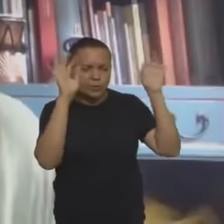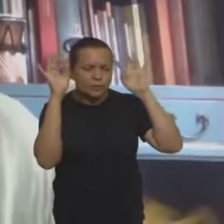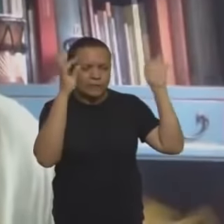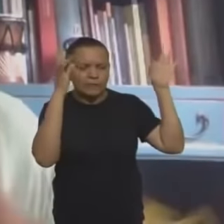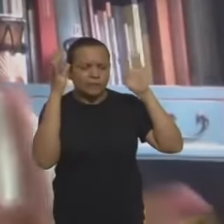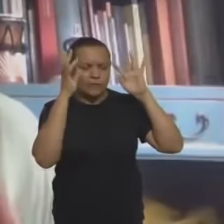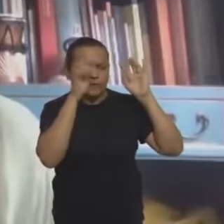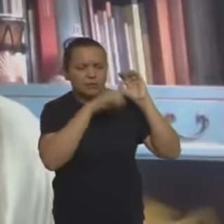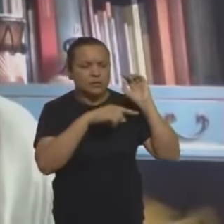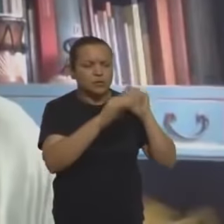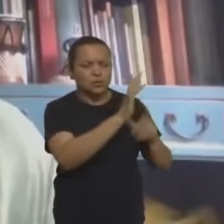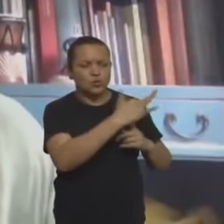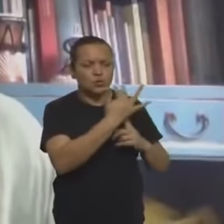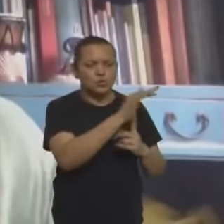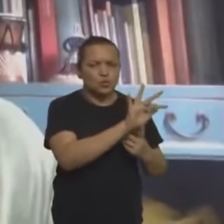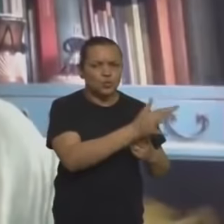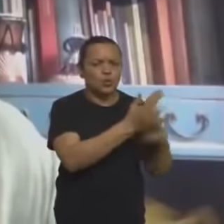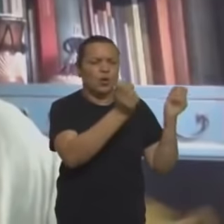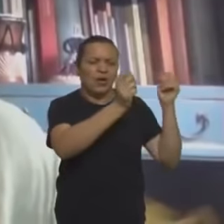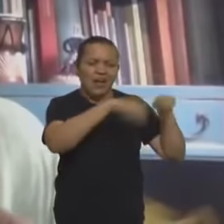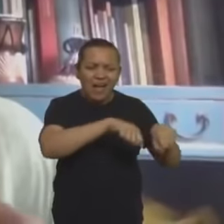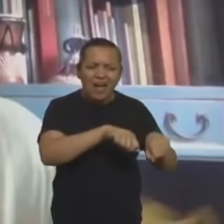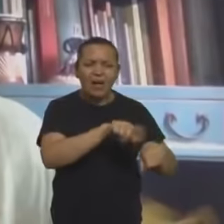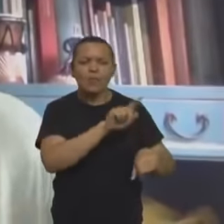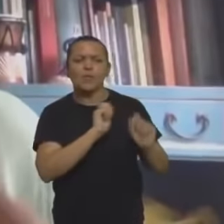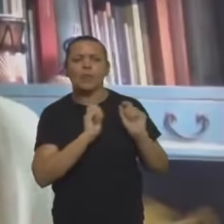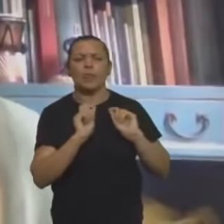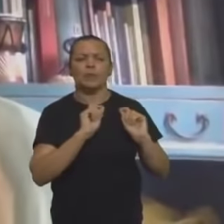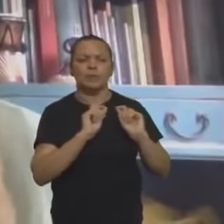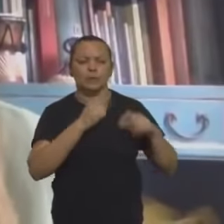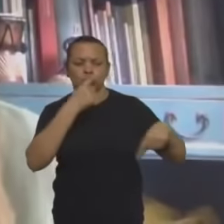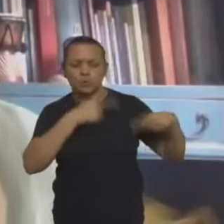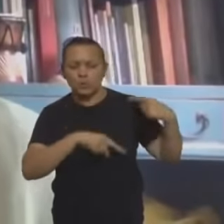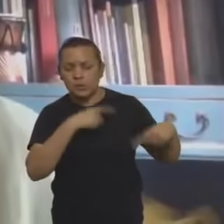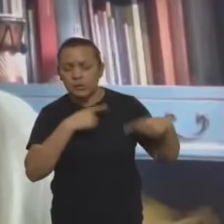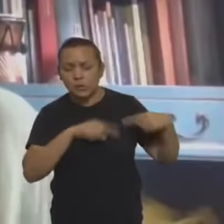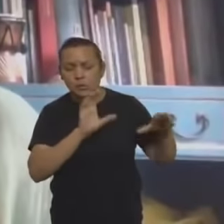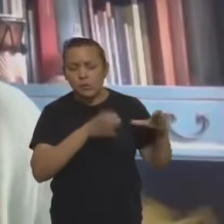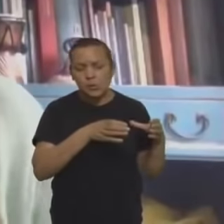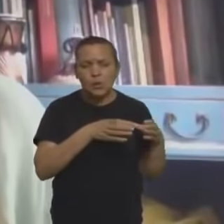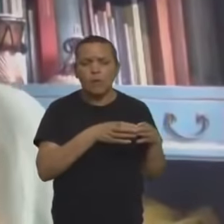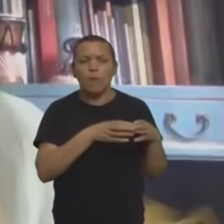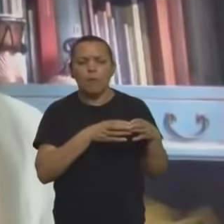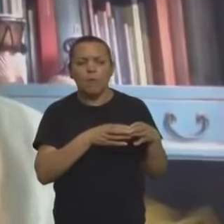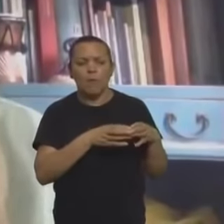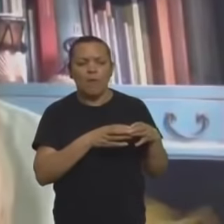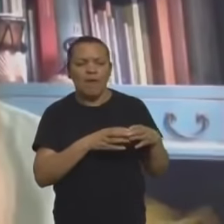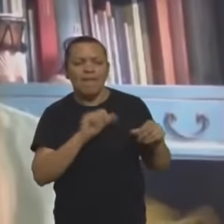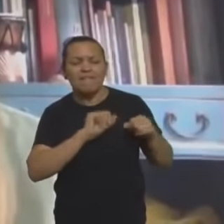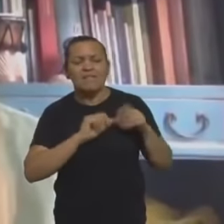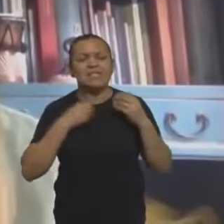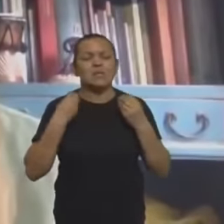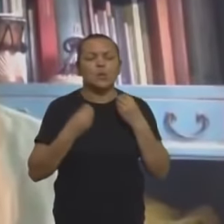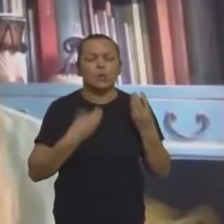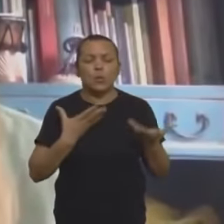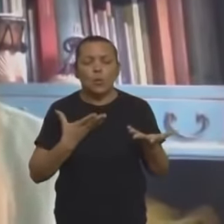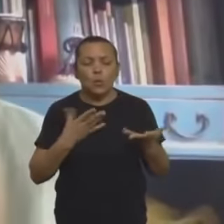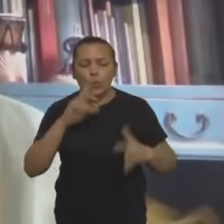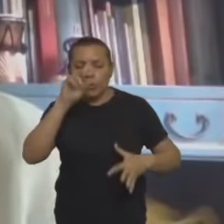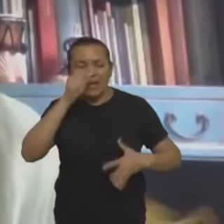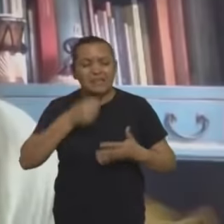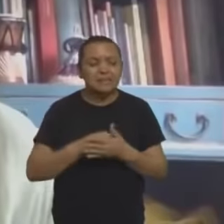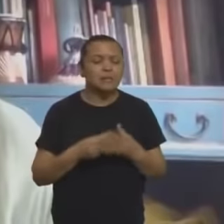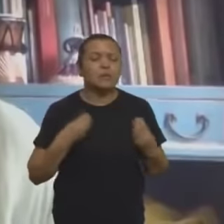pensarem, se posicionarem, né, e discutirem em turma o que fazer numa situação como essa, né?